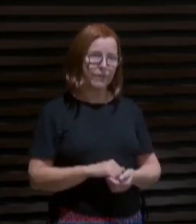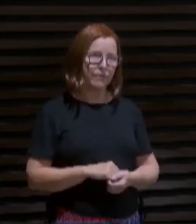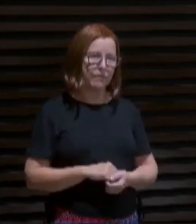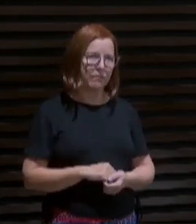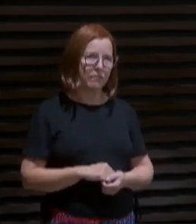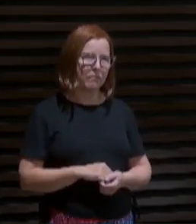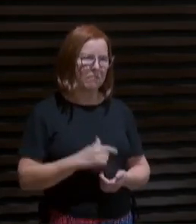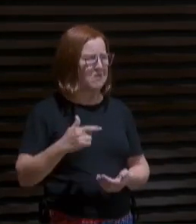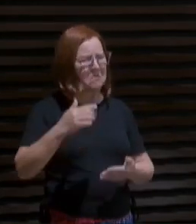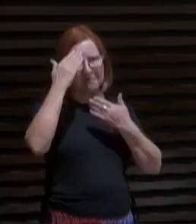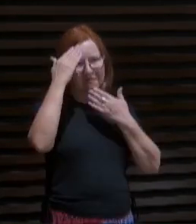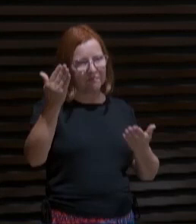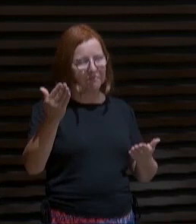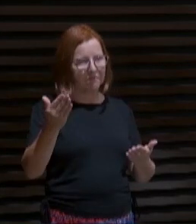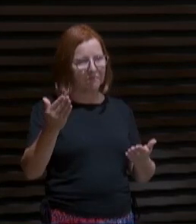Ingratos,